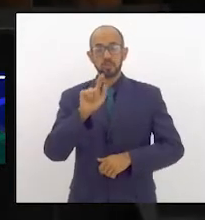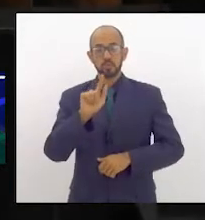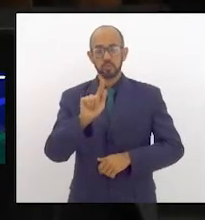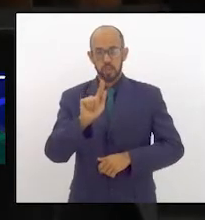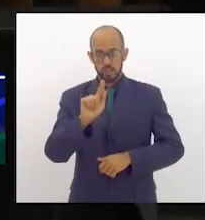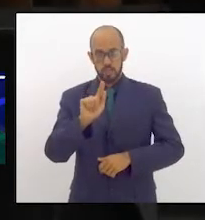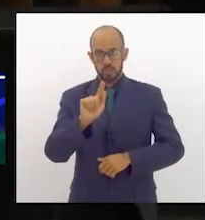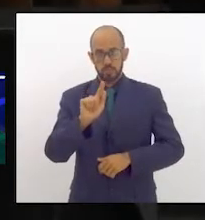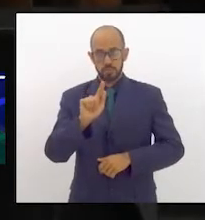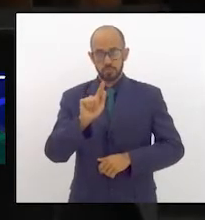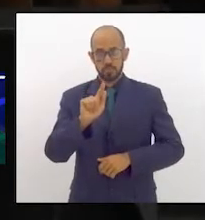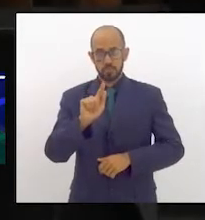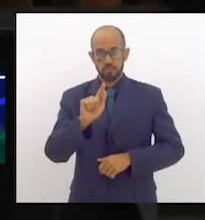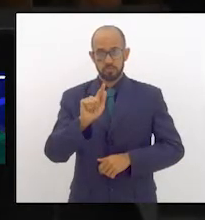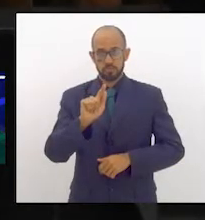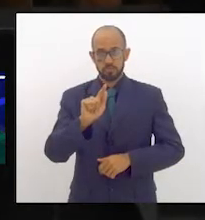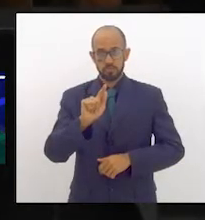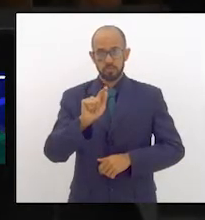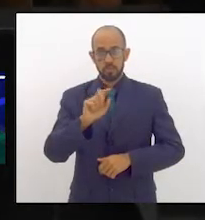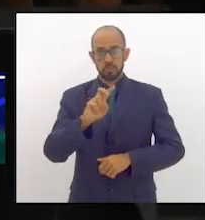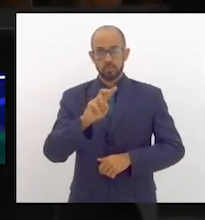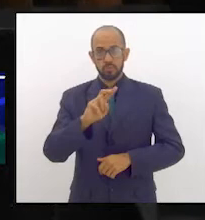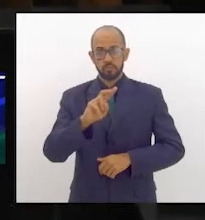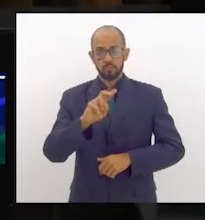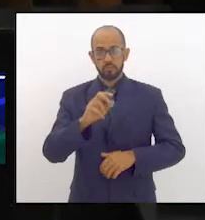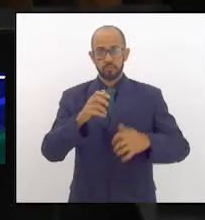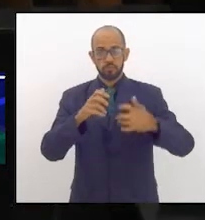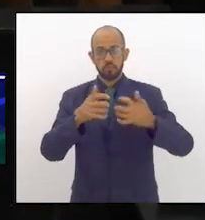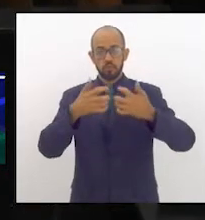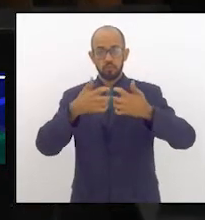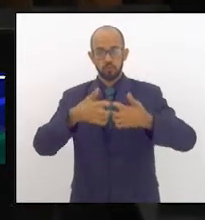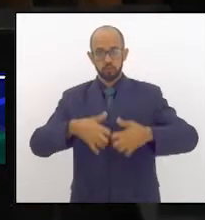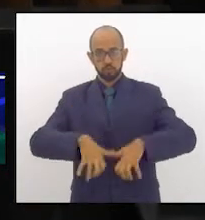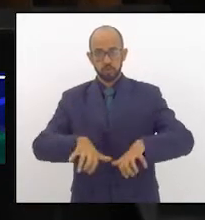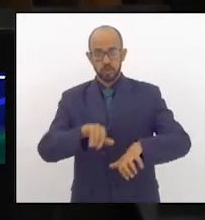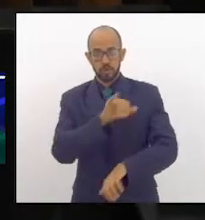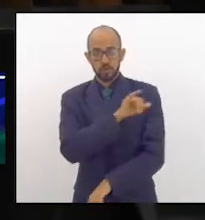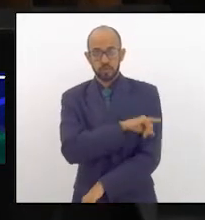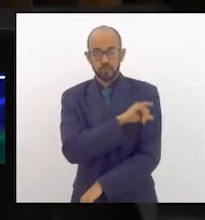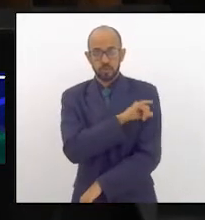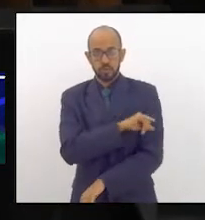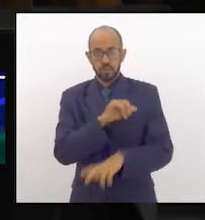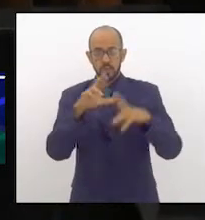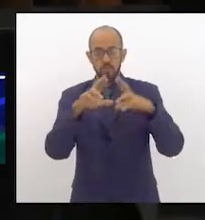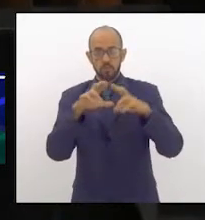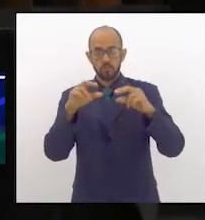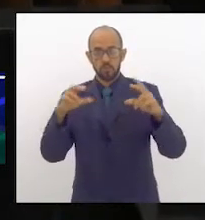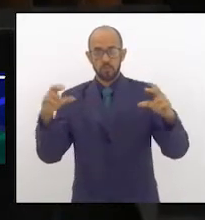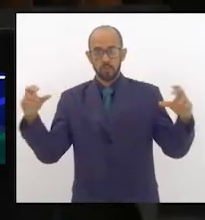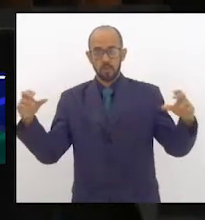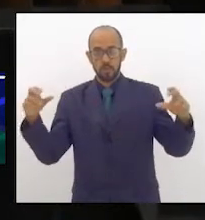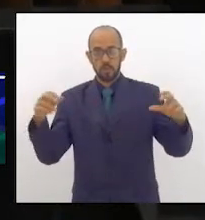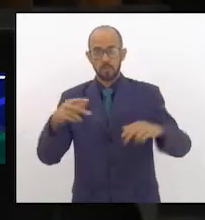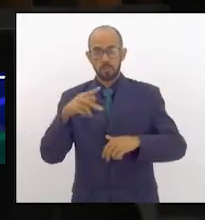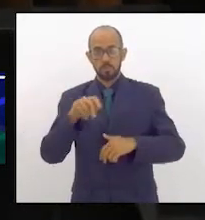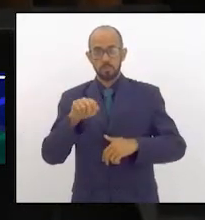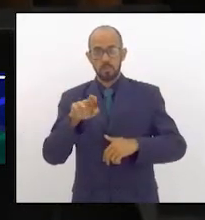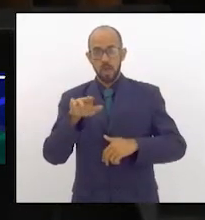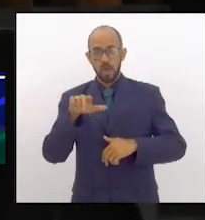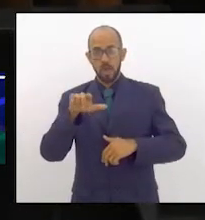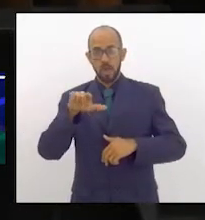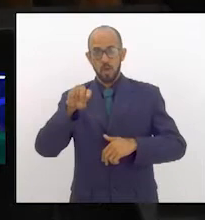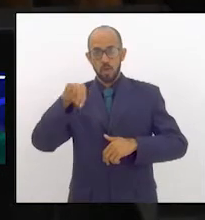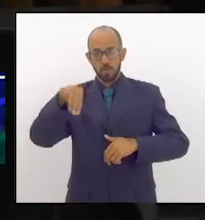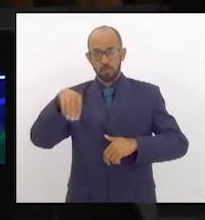puro será ativado no Rio de Janeiro Florianópolis Palmas e Vitória